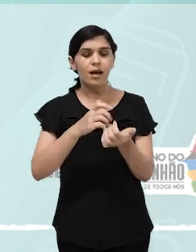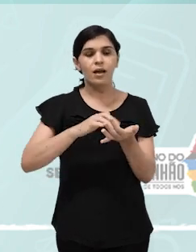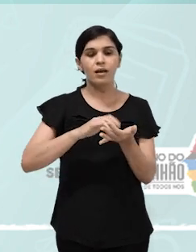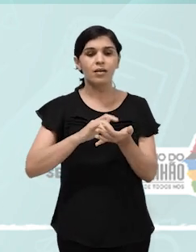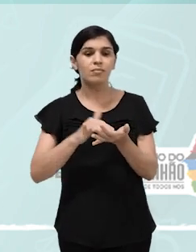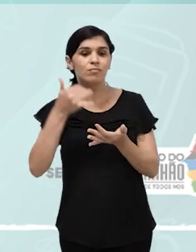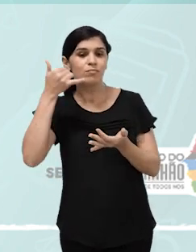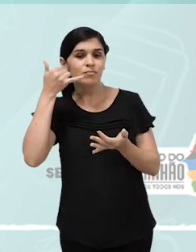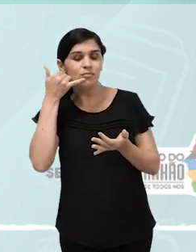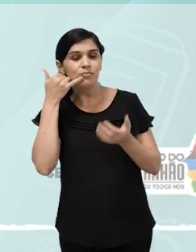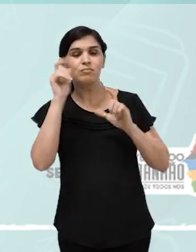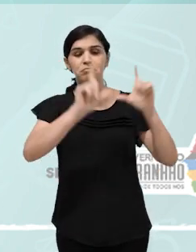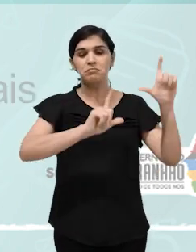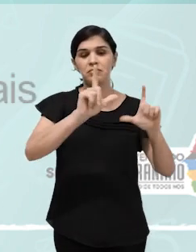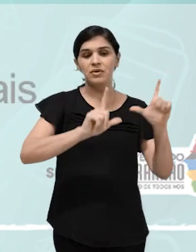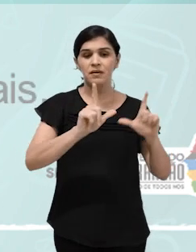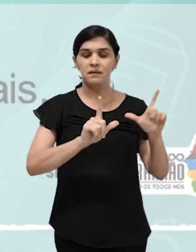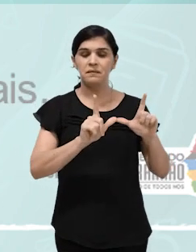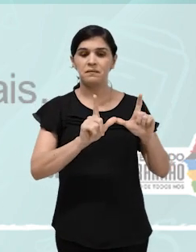da sua TV.